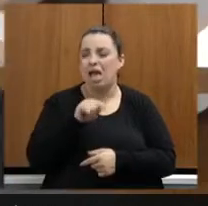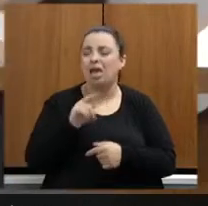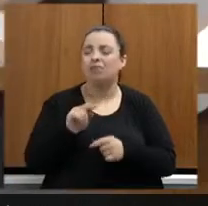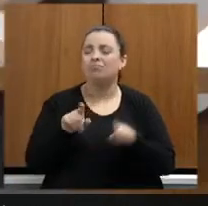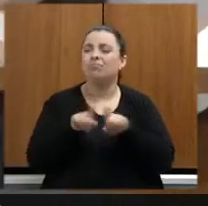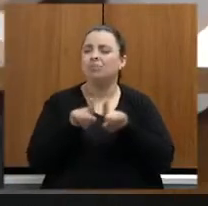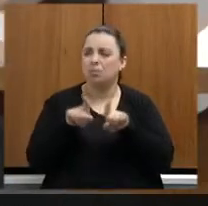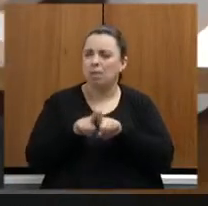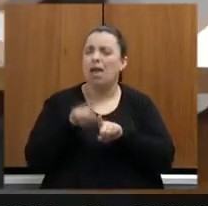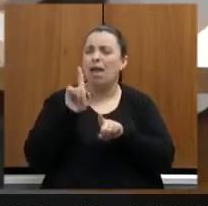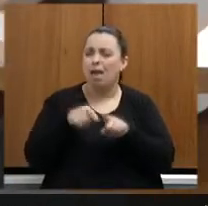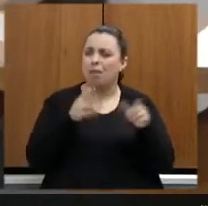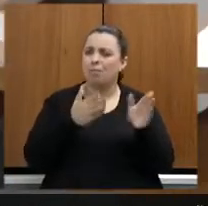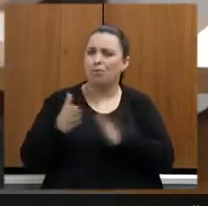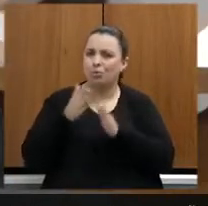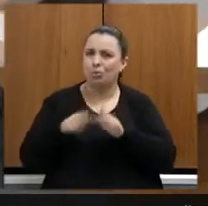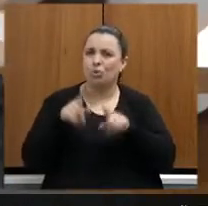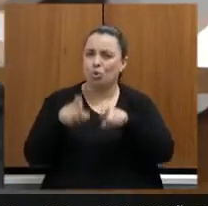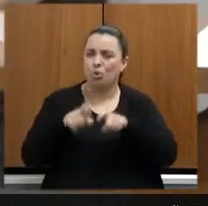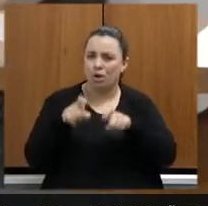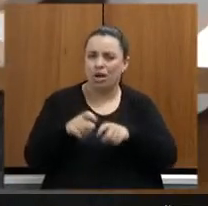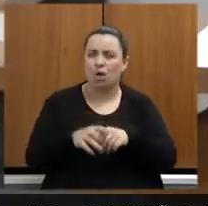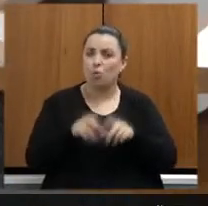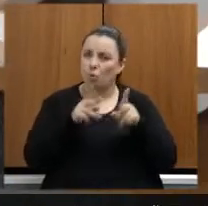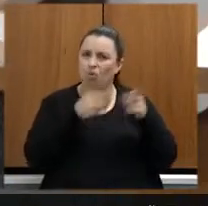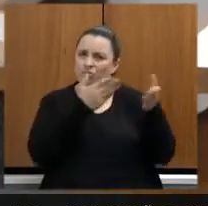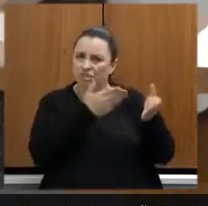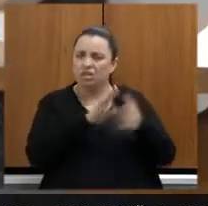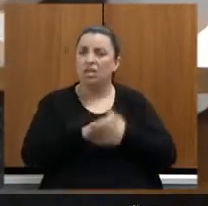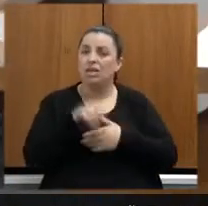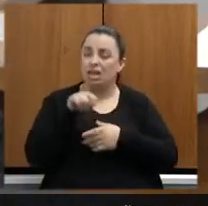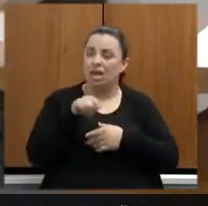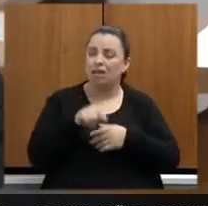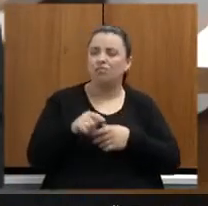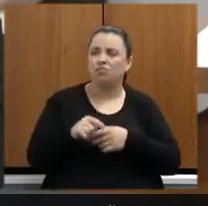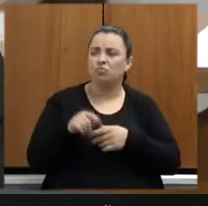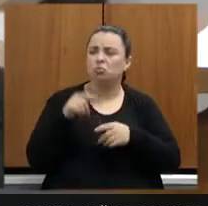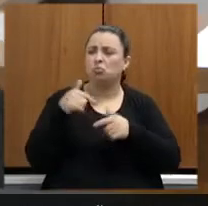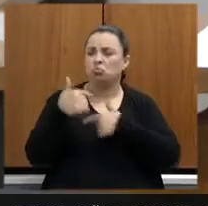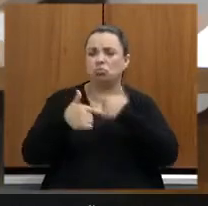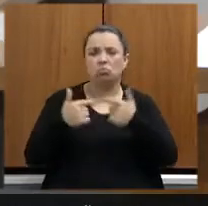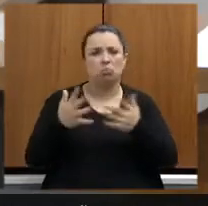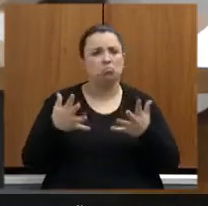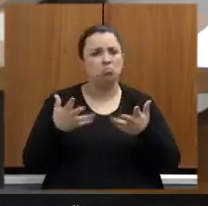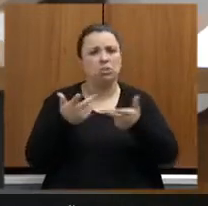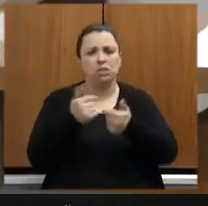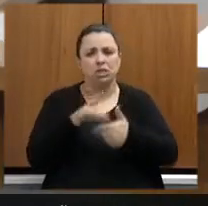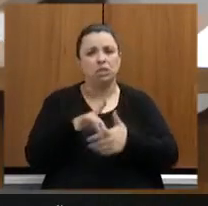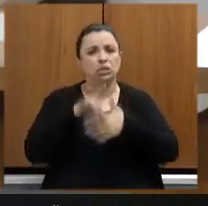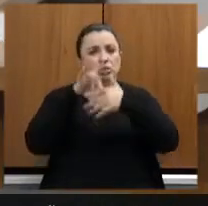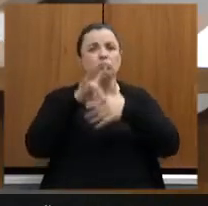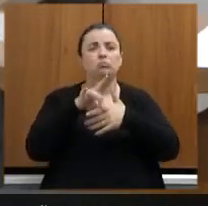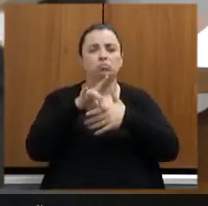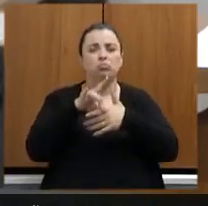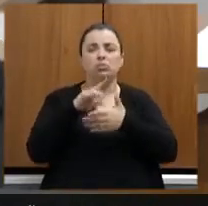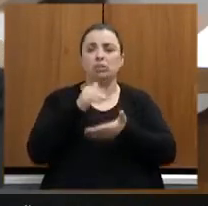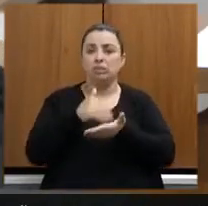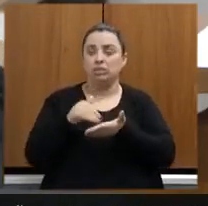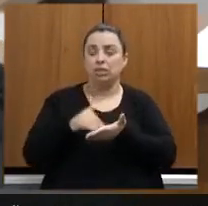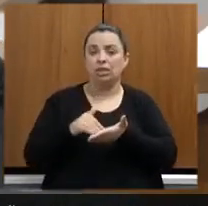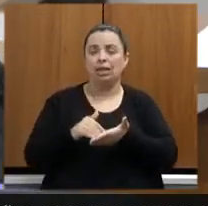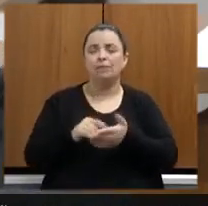também né É fez um belo trabalho à frente da secretaria a secretária ela